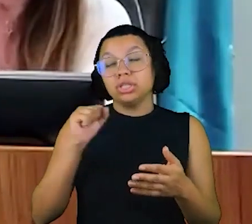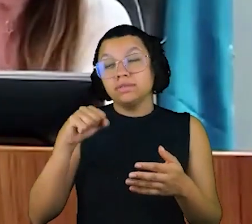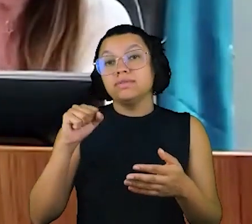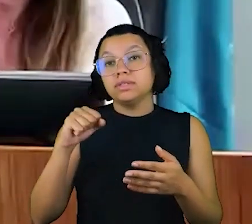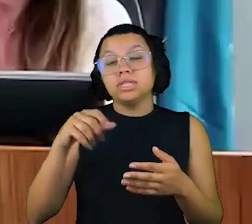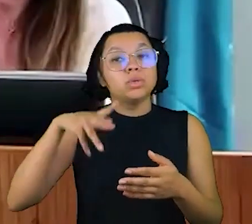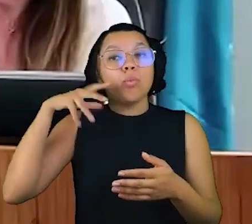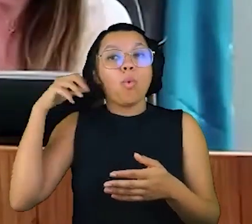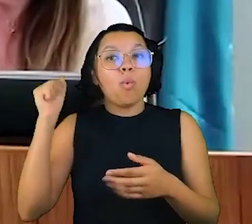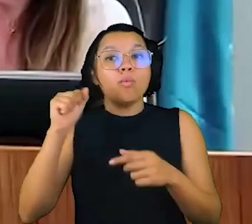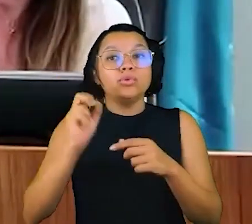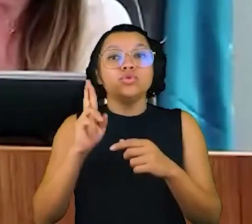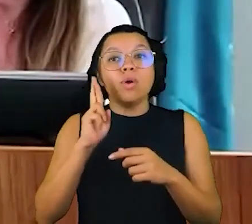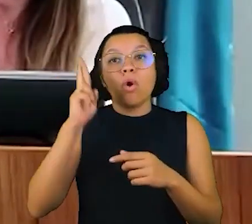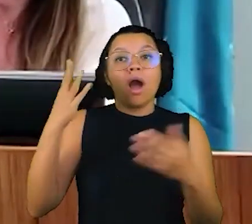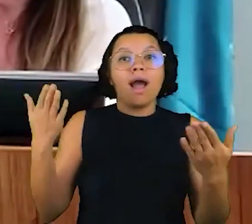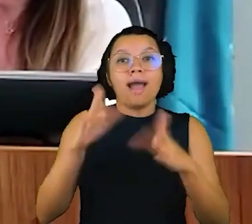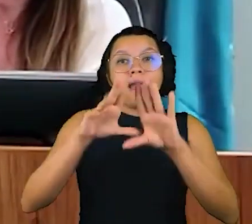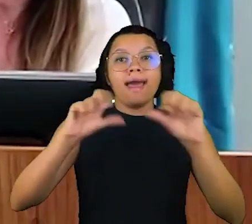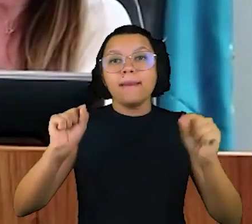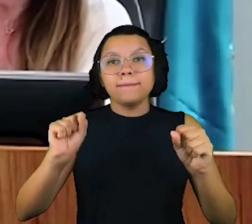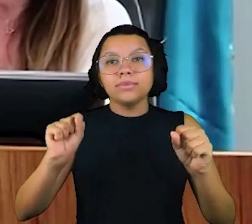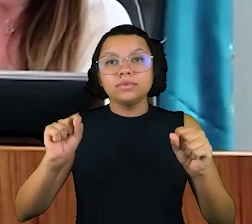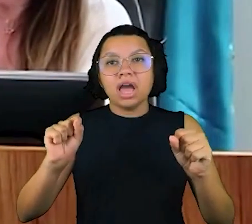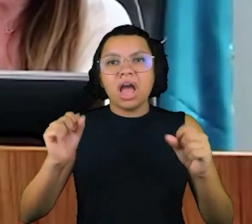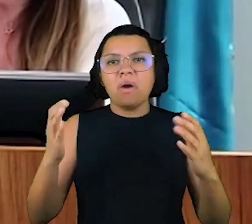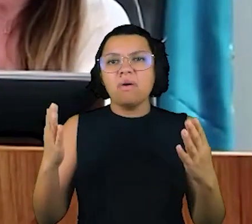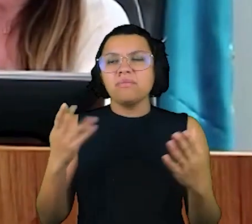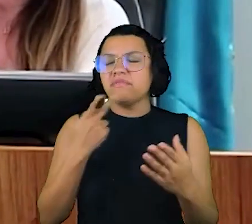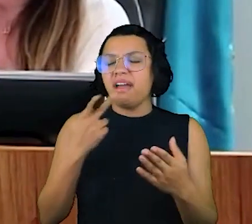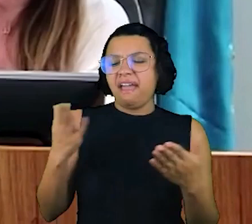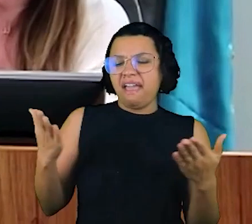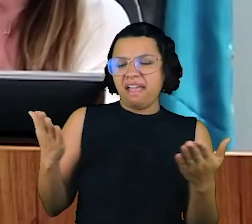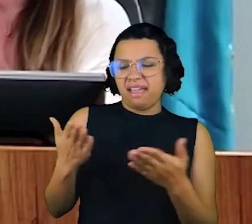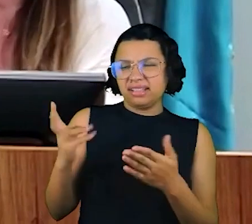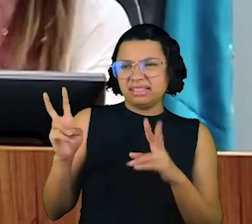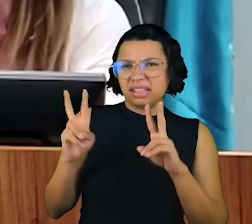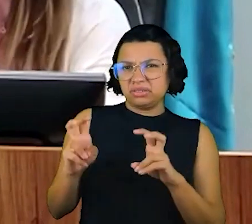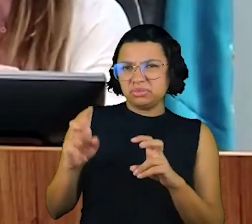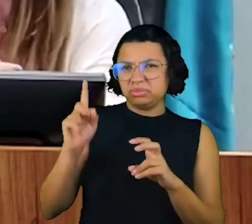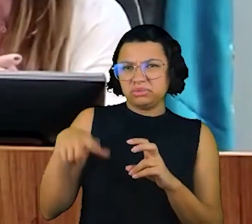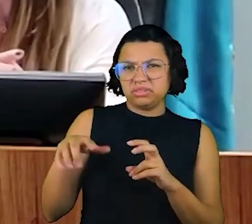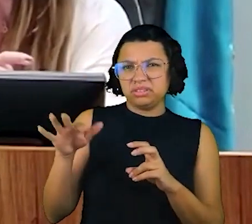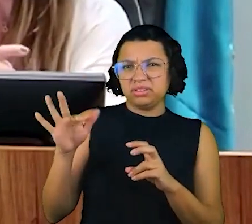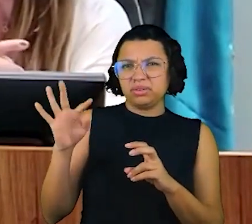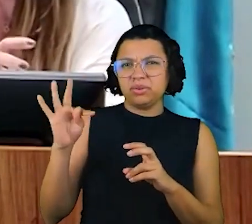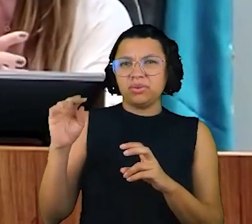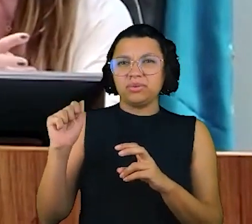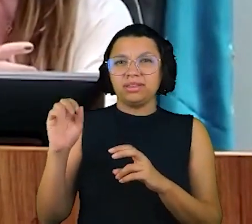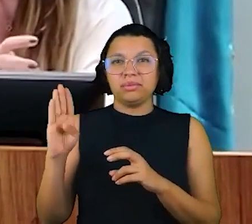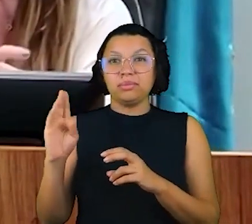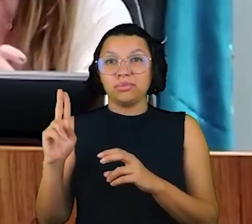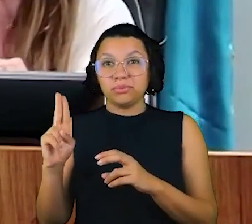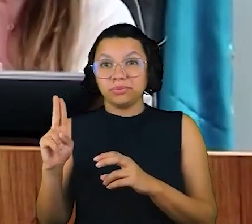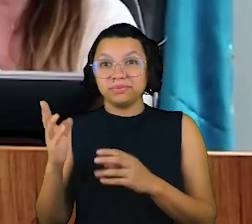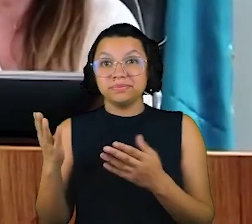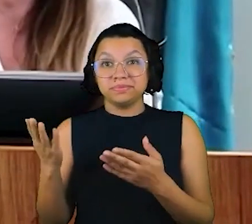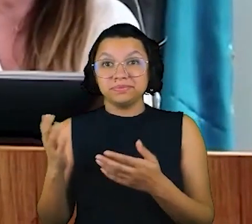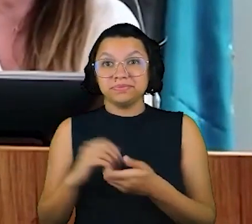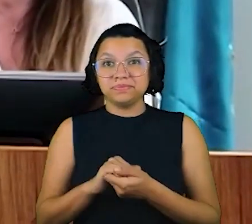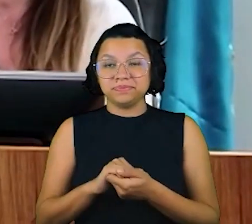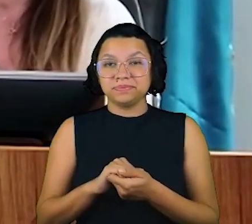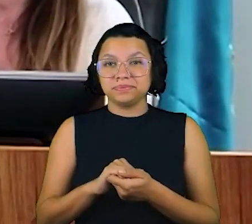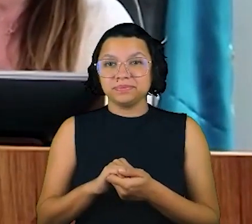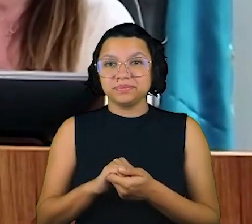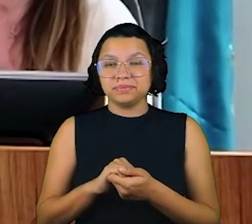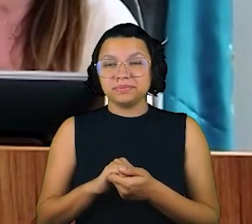ouvi de uma autoridade dessa corte alguma coisa do tipo: esses assuntos são tabu